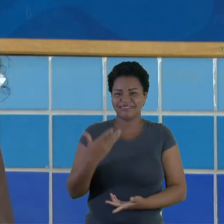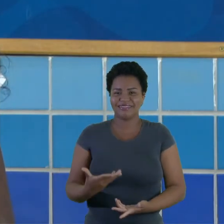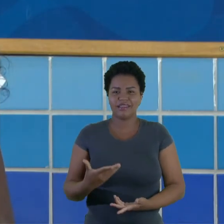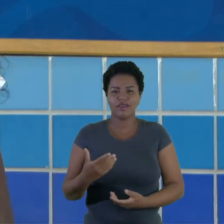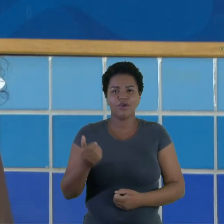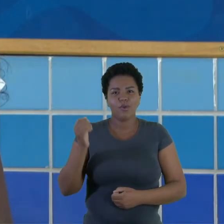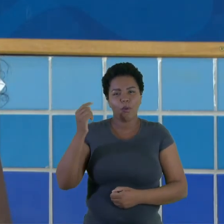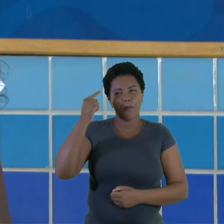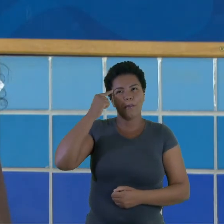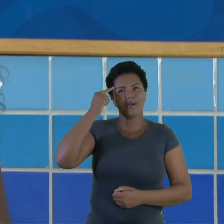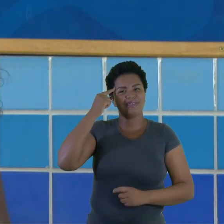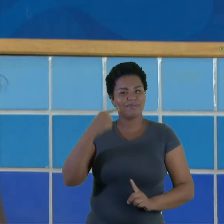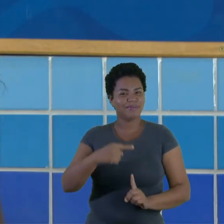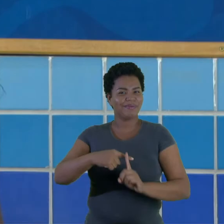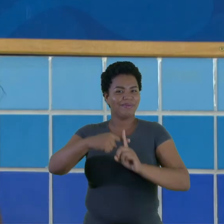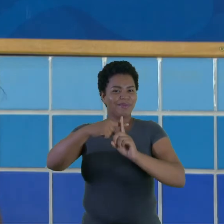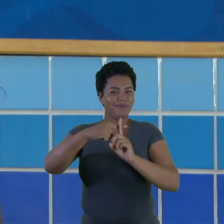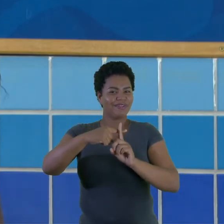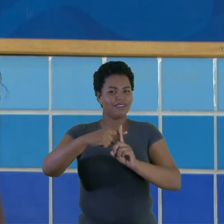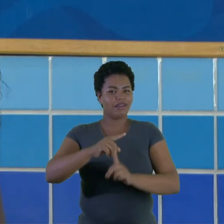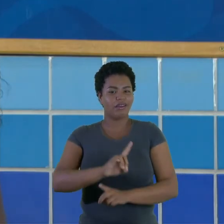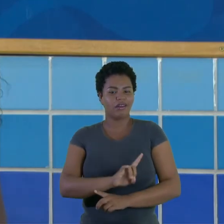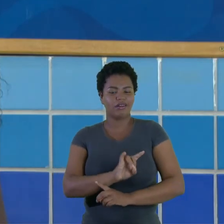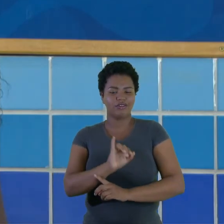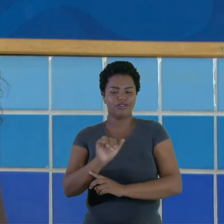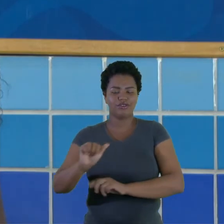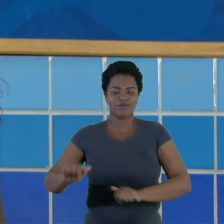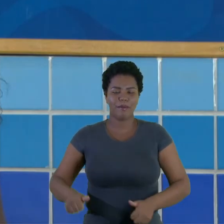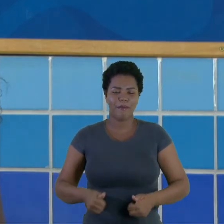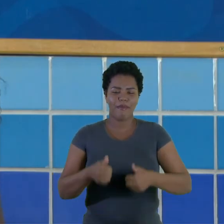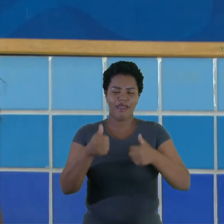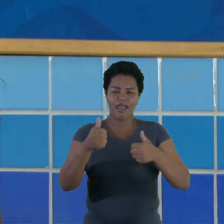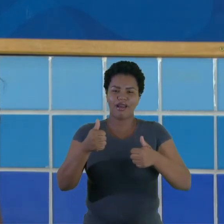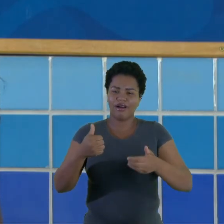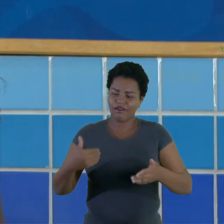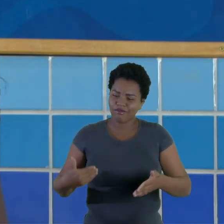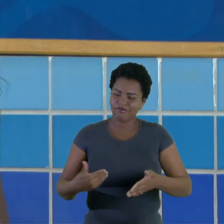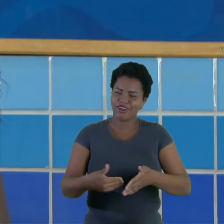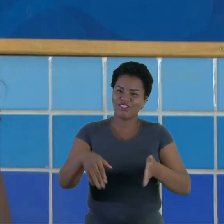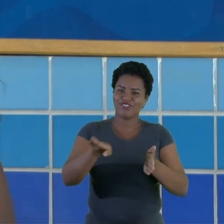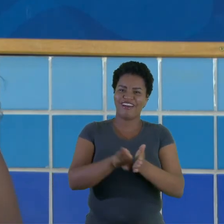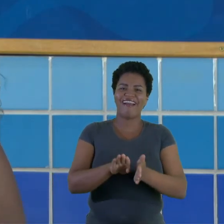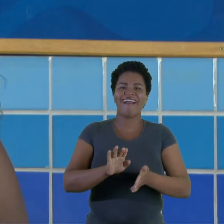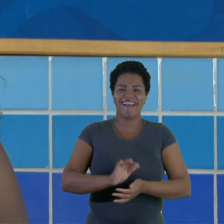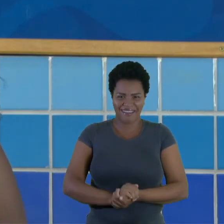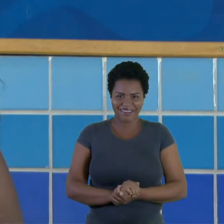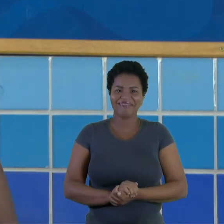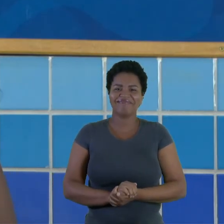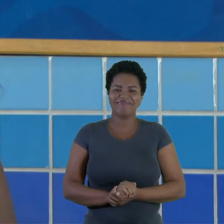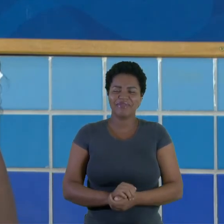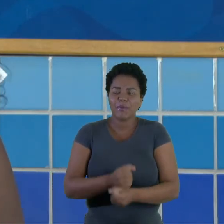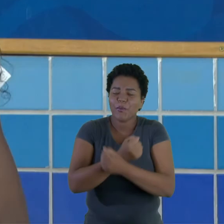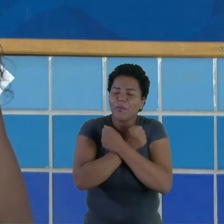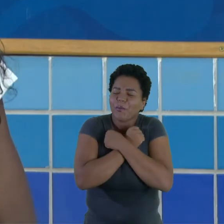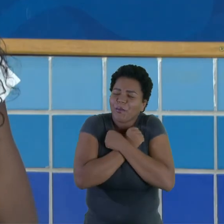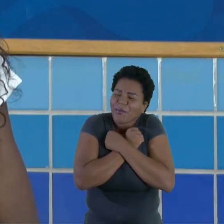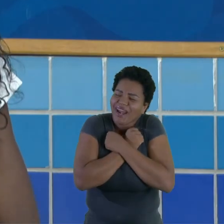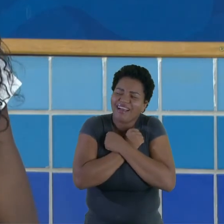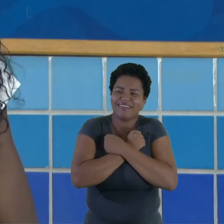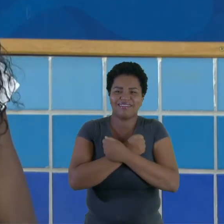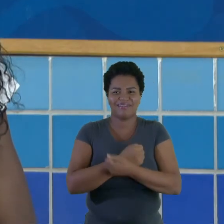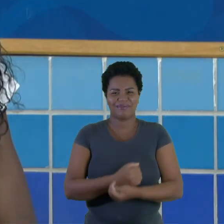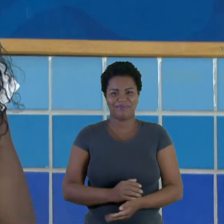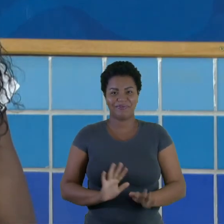pensamento positivo de que dias melhores estão por vir um forte abraço e até